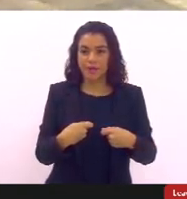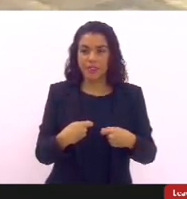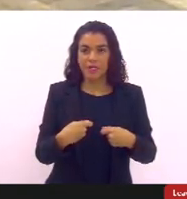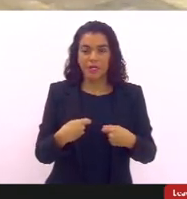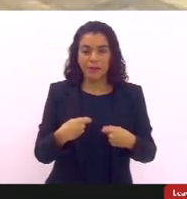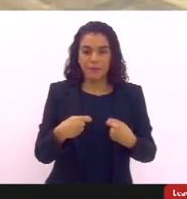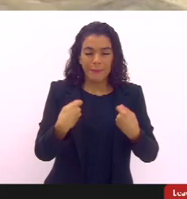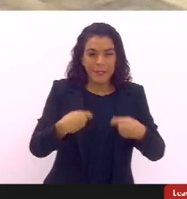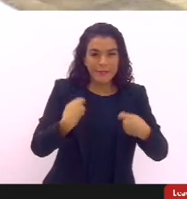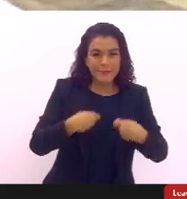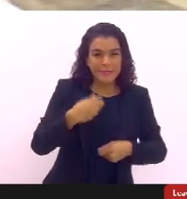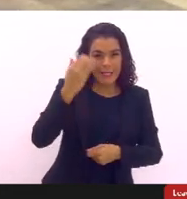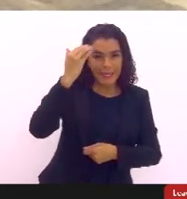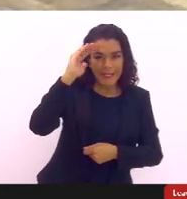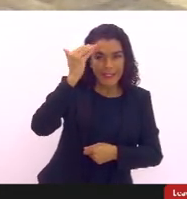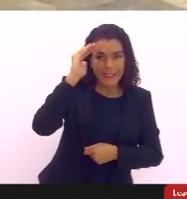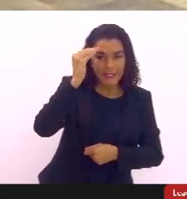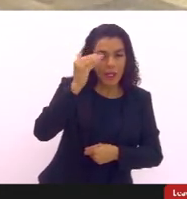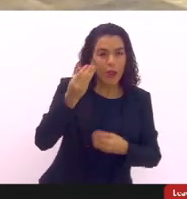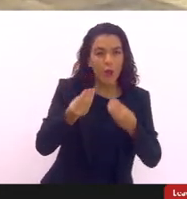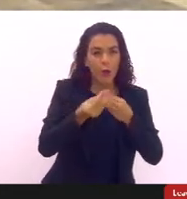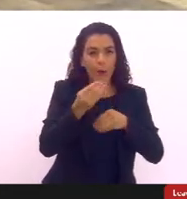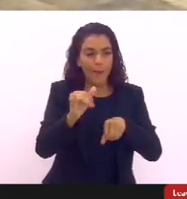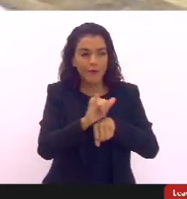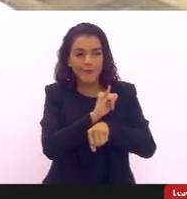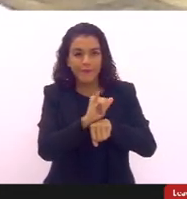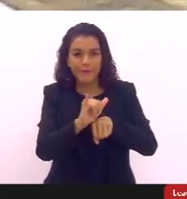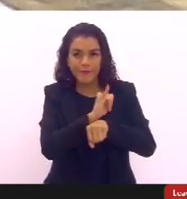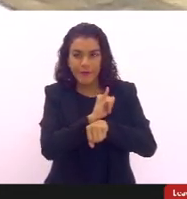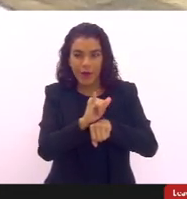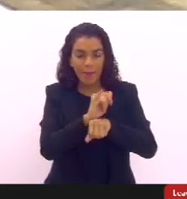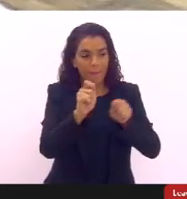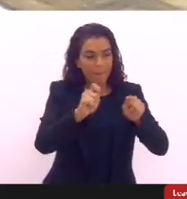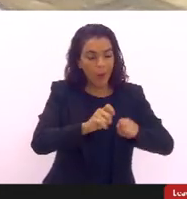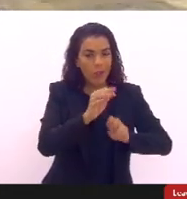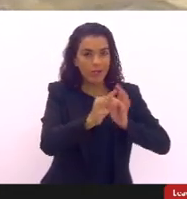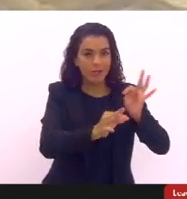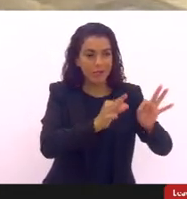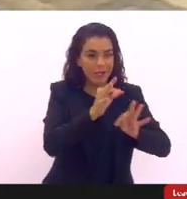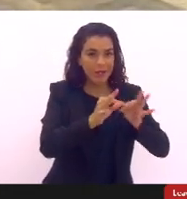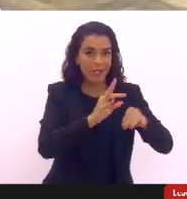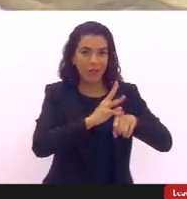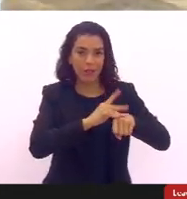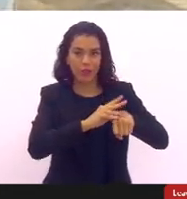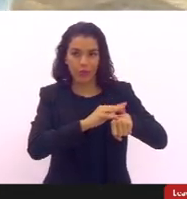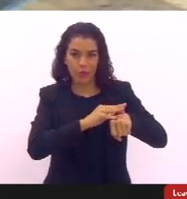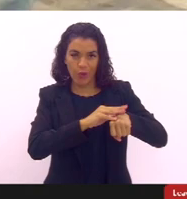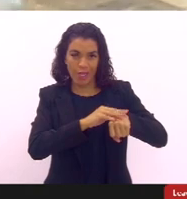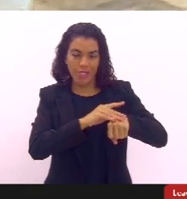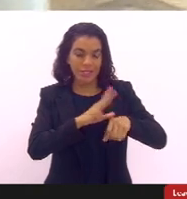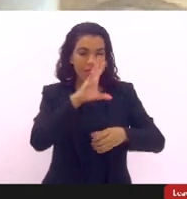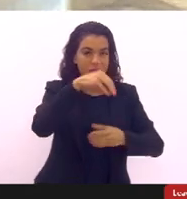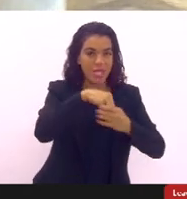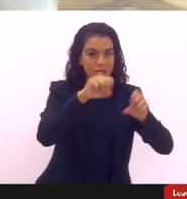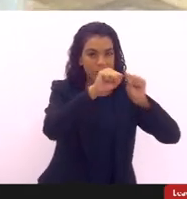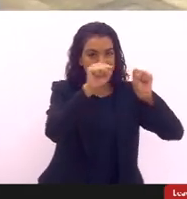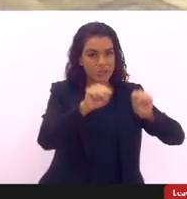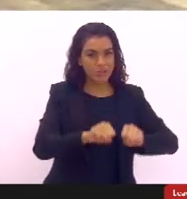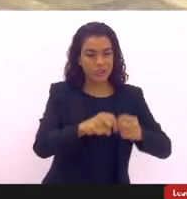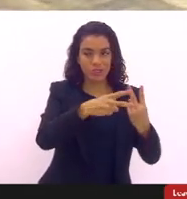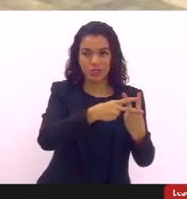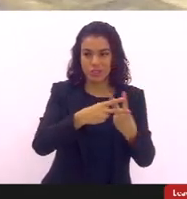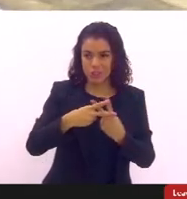entender, né, de que forma a gente precisa, pode tratar dessa doença no sistema prisional.